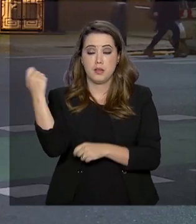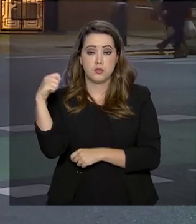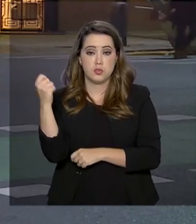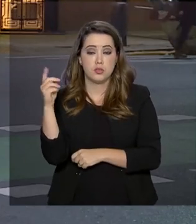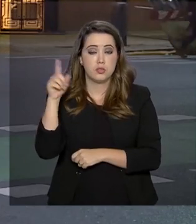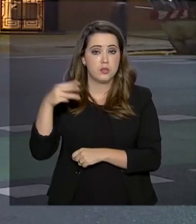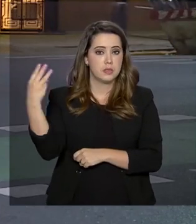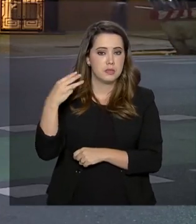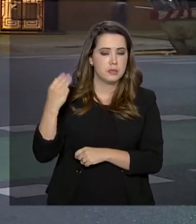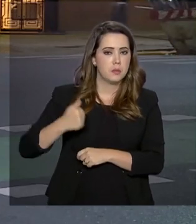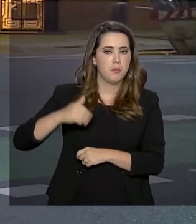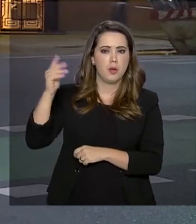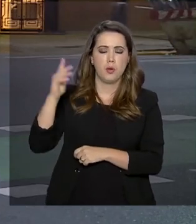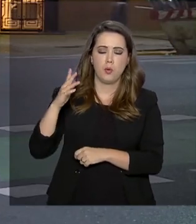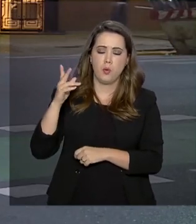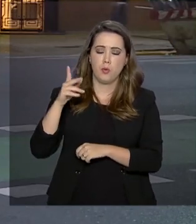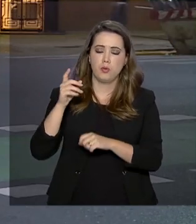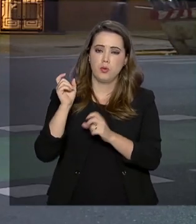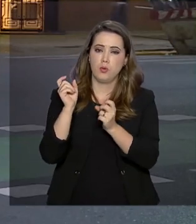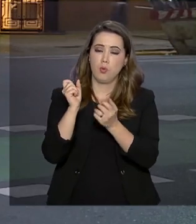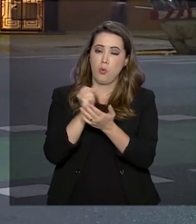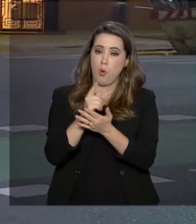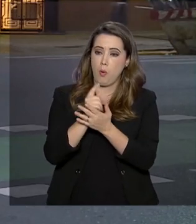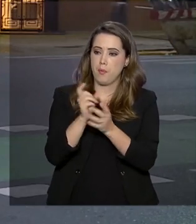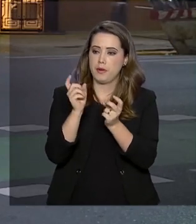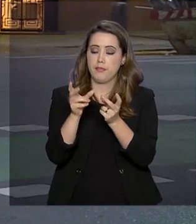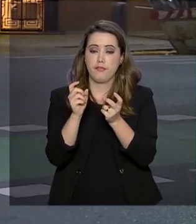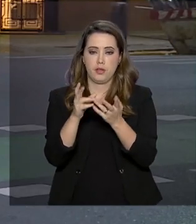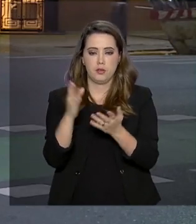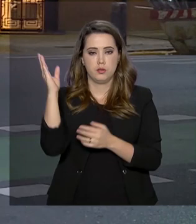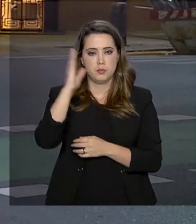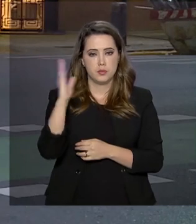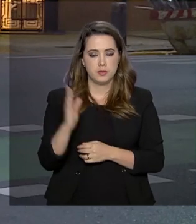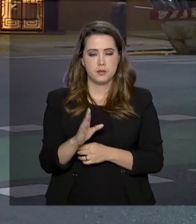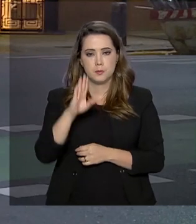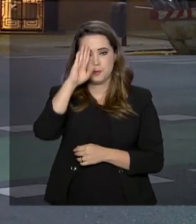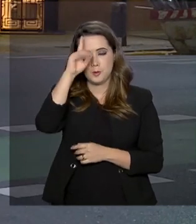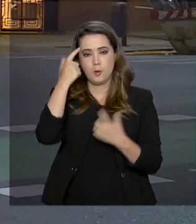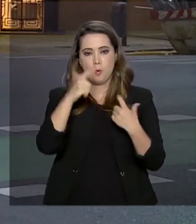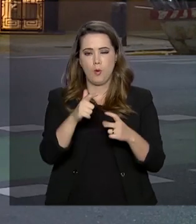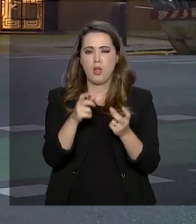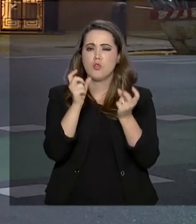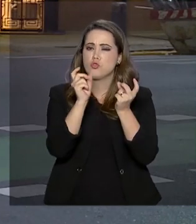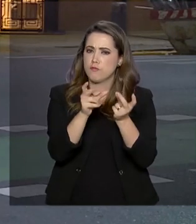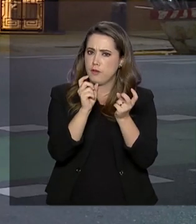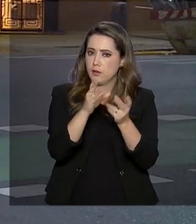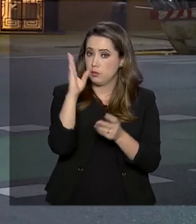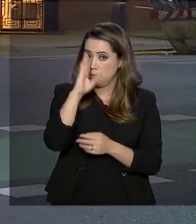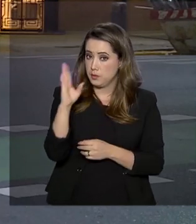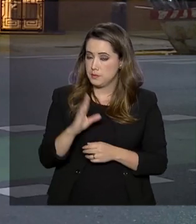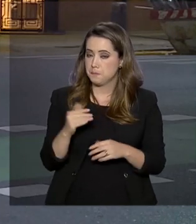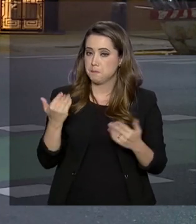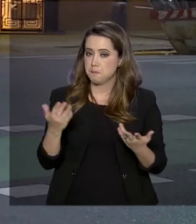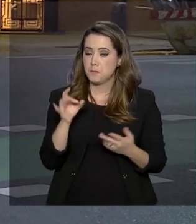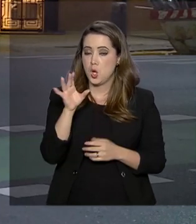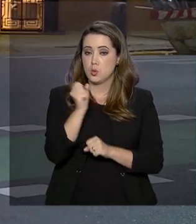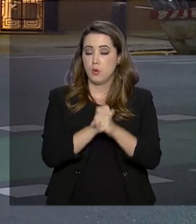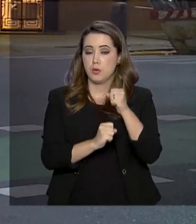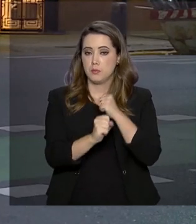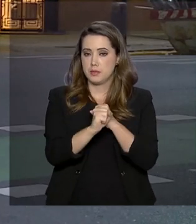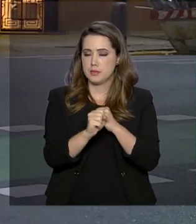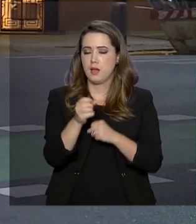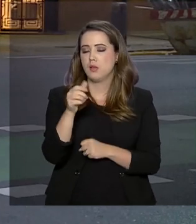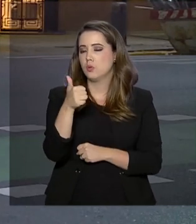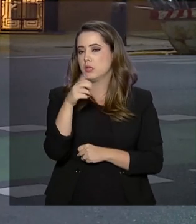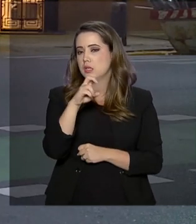maior parceiro do brasil eo principal destino dos produtos brasileiros somente no ano passado foram 15 milhões de